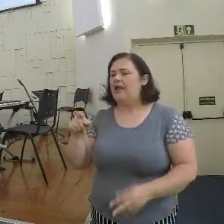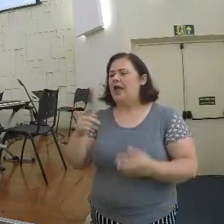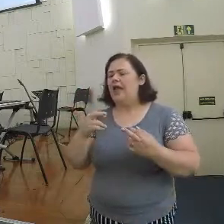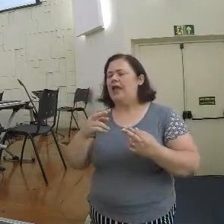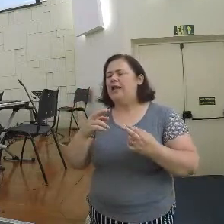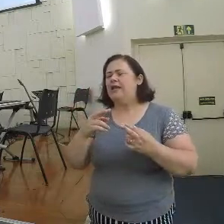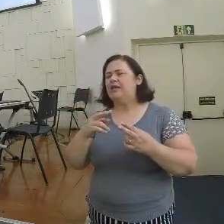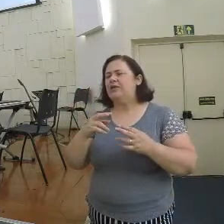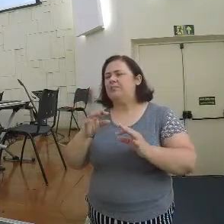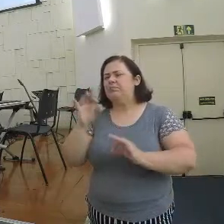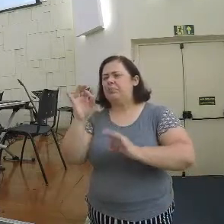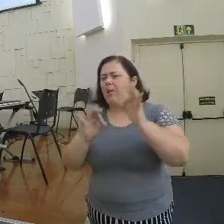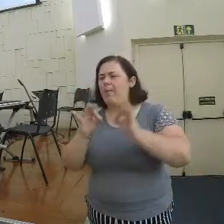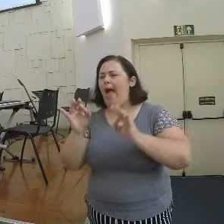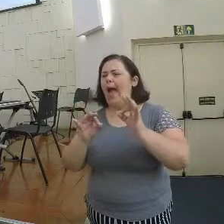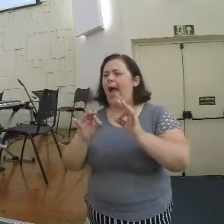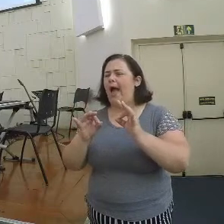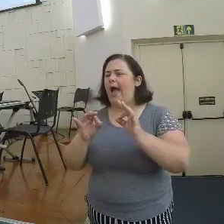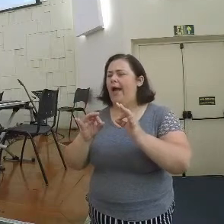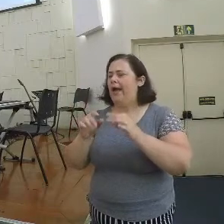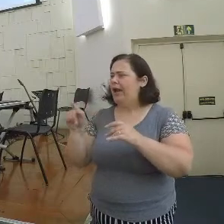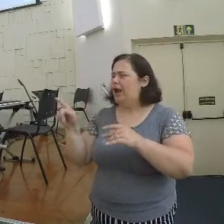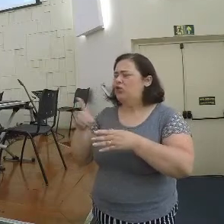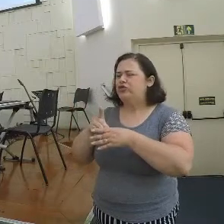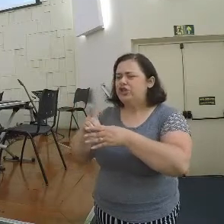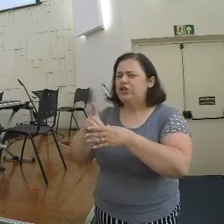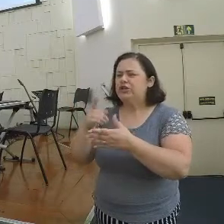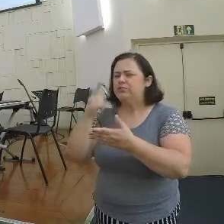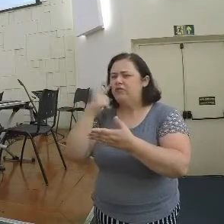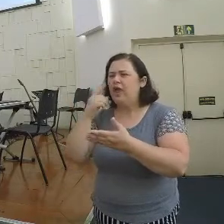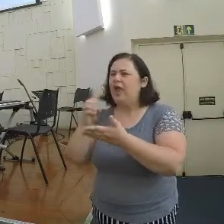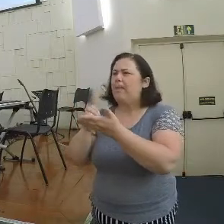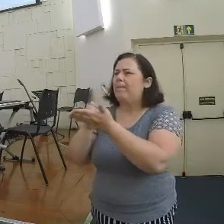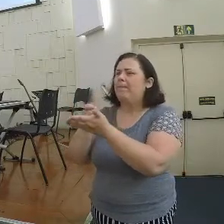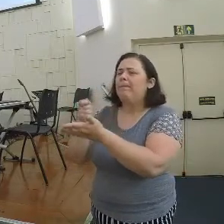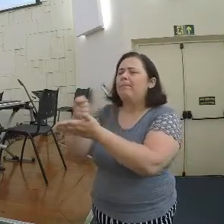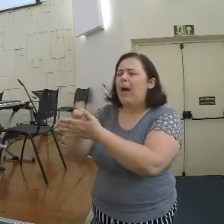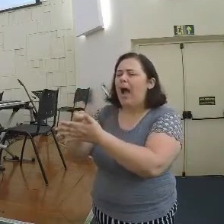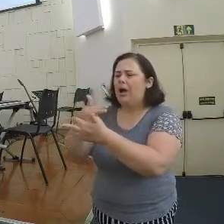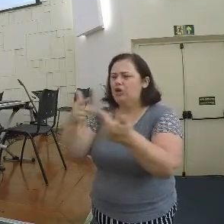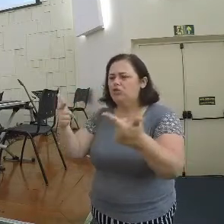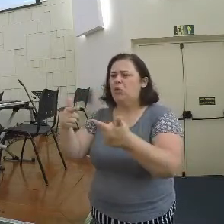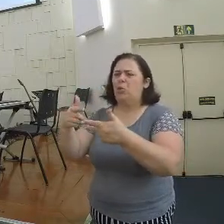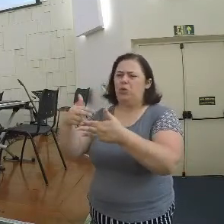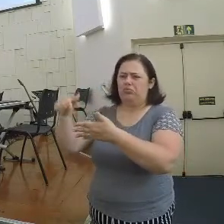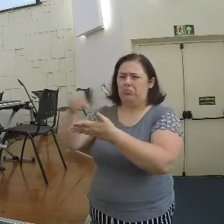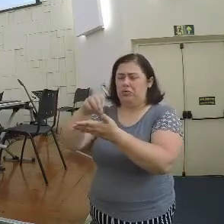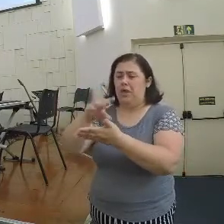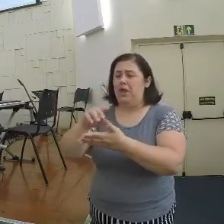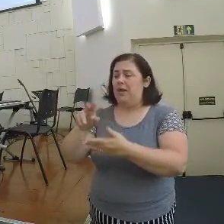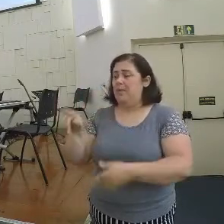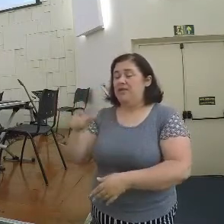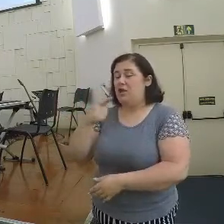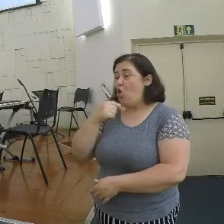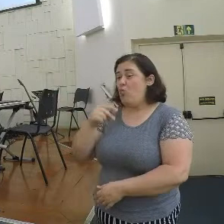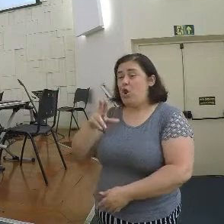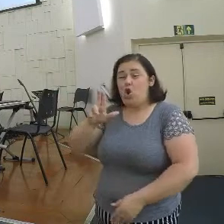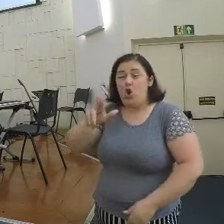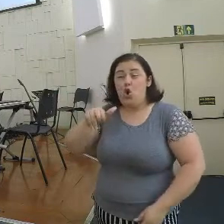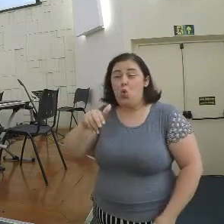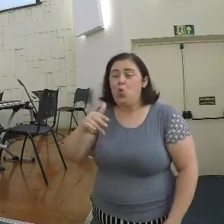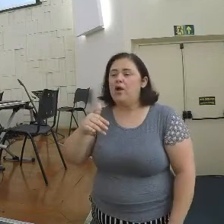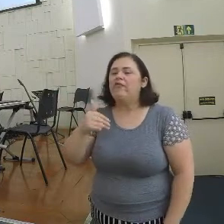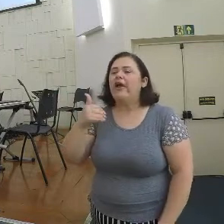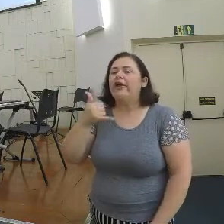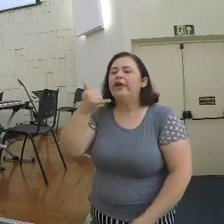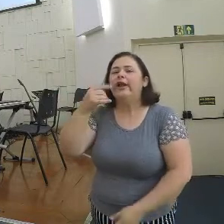duas razões. Porque nós queremos que você faça isso com sinceridade diante de Deus. E segundo, porque